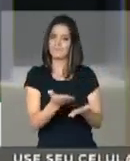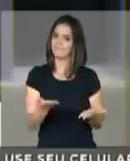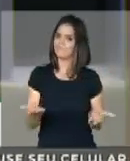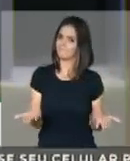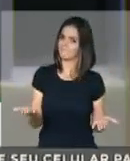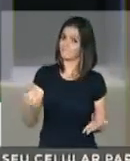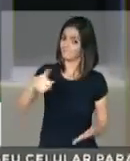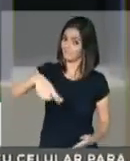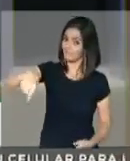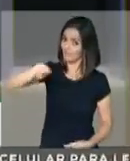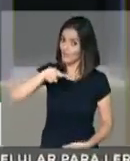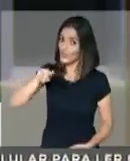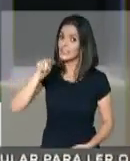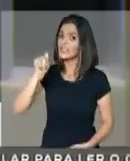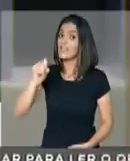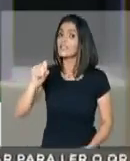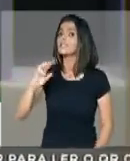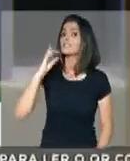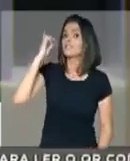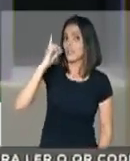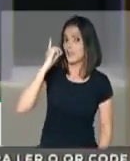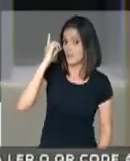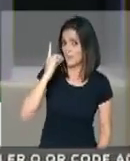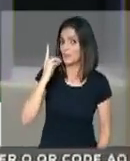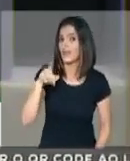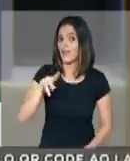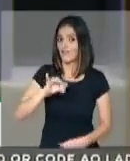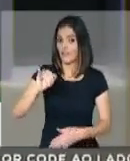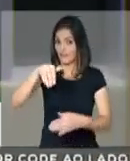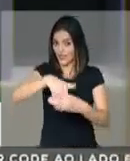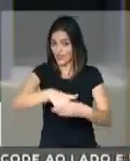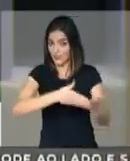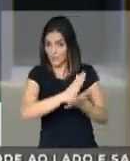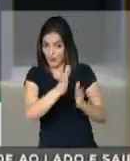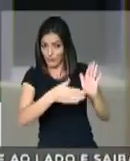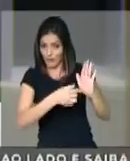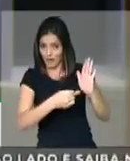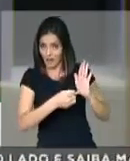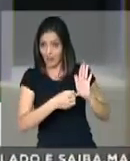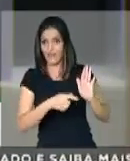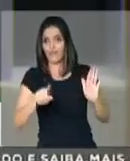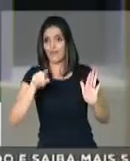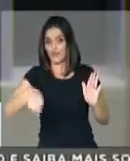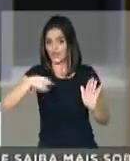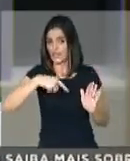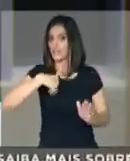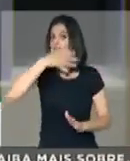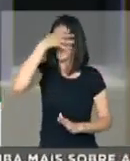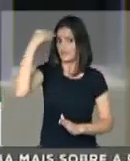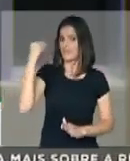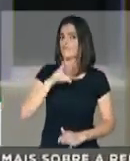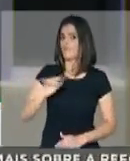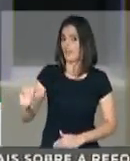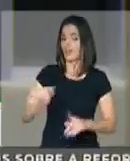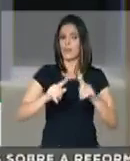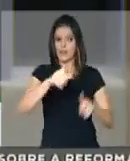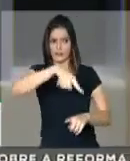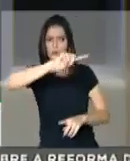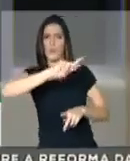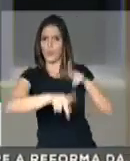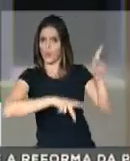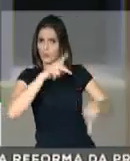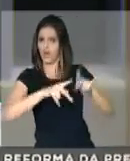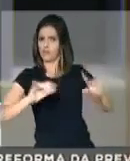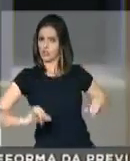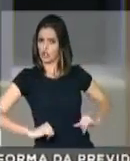história, quem bate não sente e esquece, mas quem apanhou não esquecerá